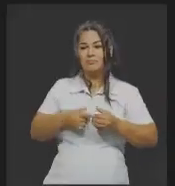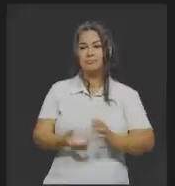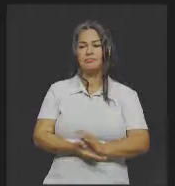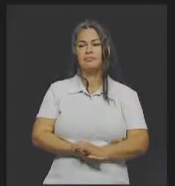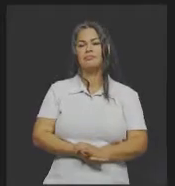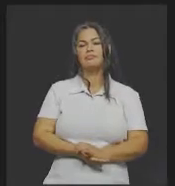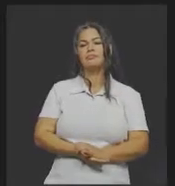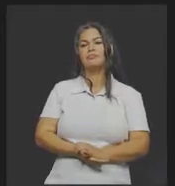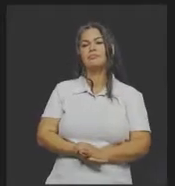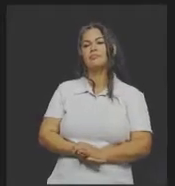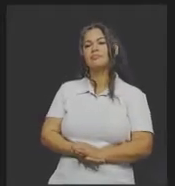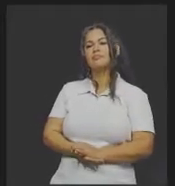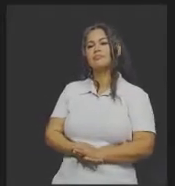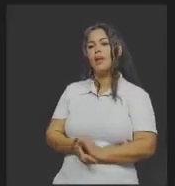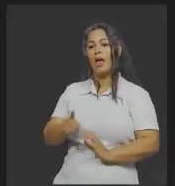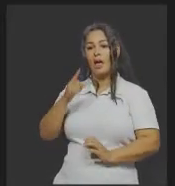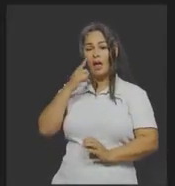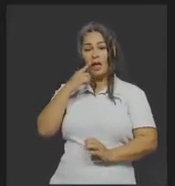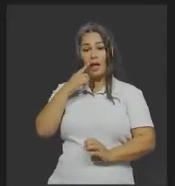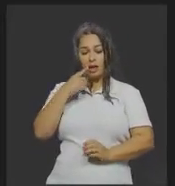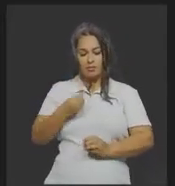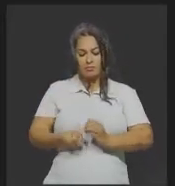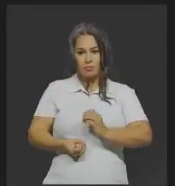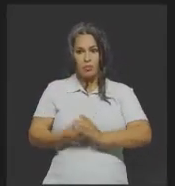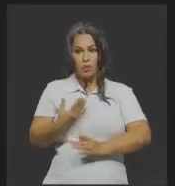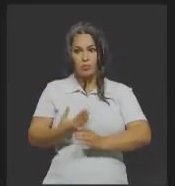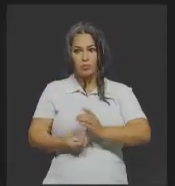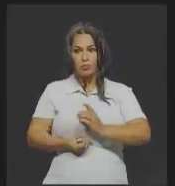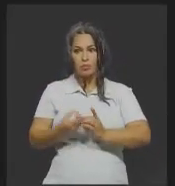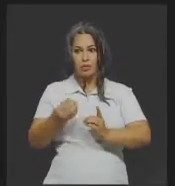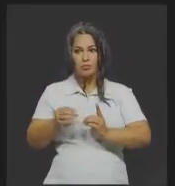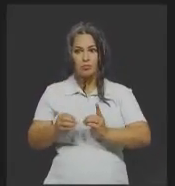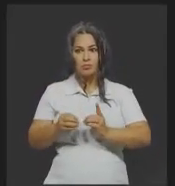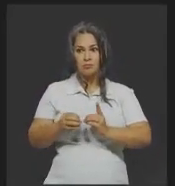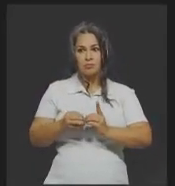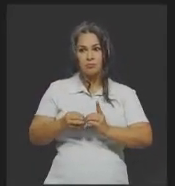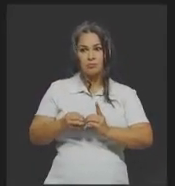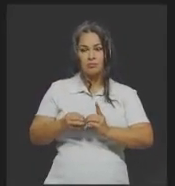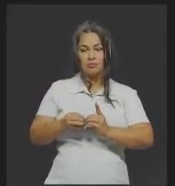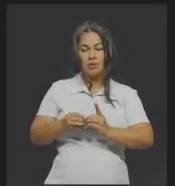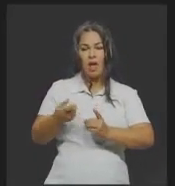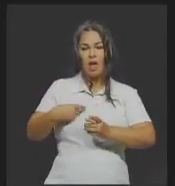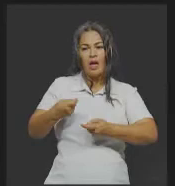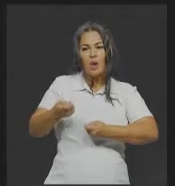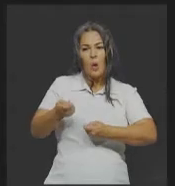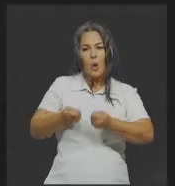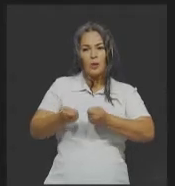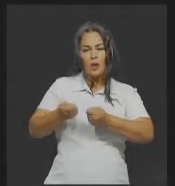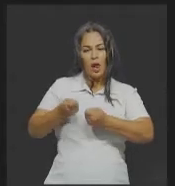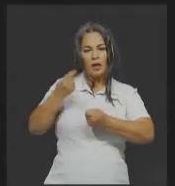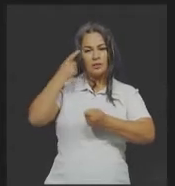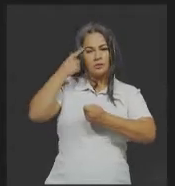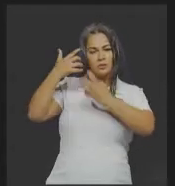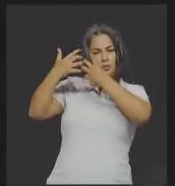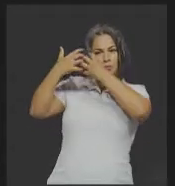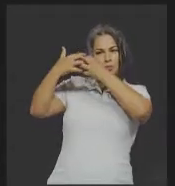Bom, a produção de hormônios pelas glândulas endócrinas, ela é controlada pelo sistema nervoso